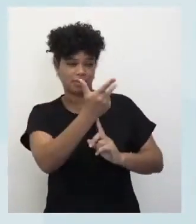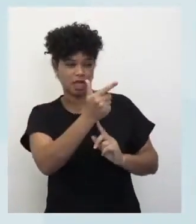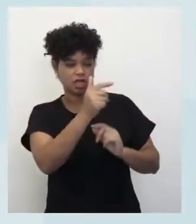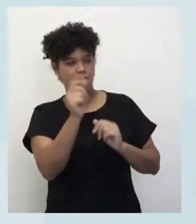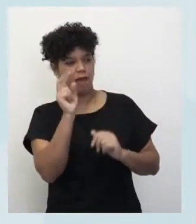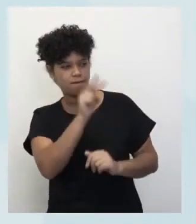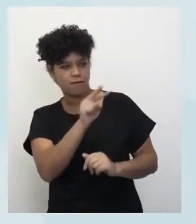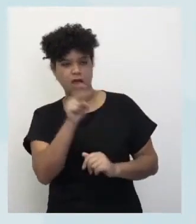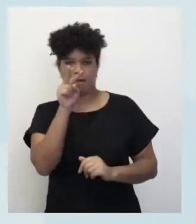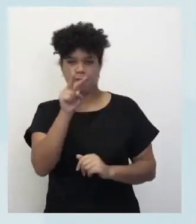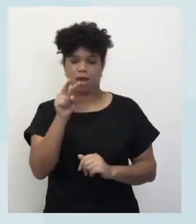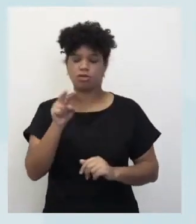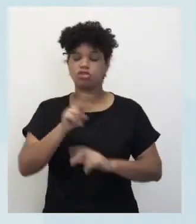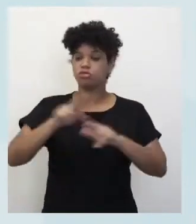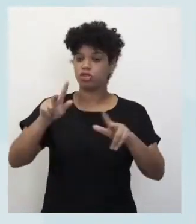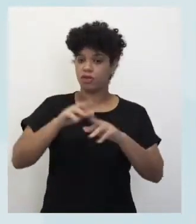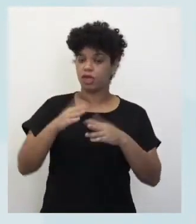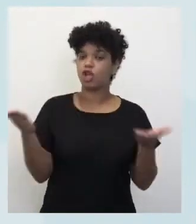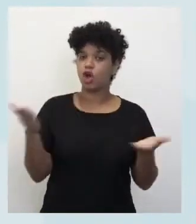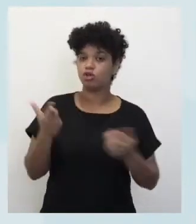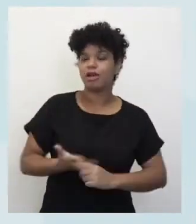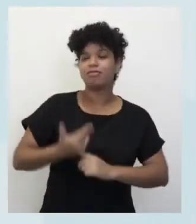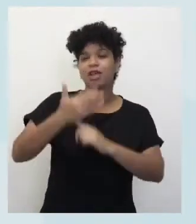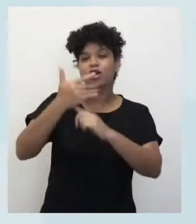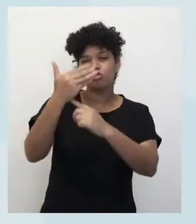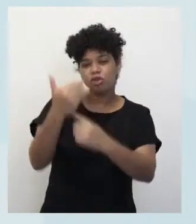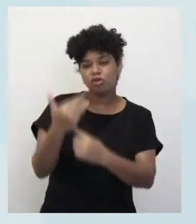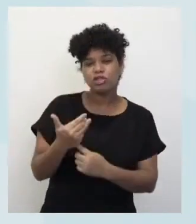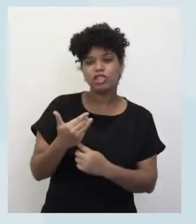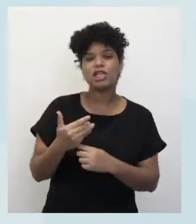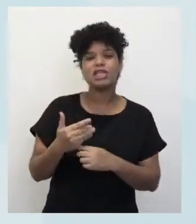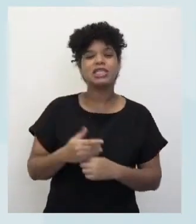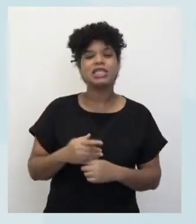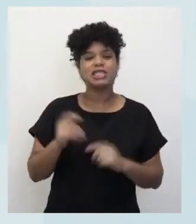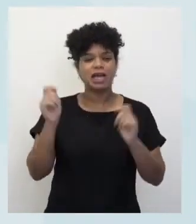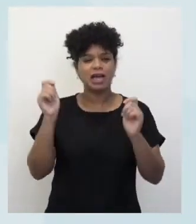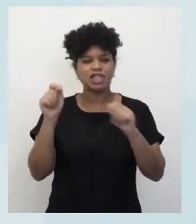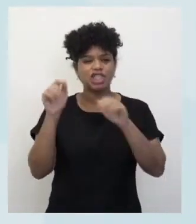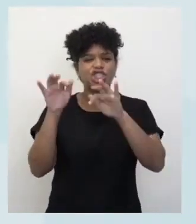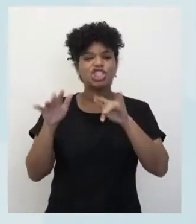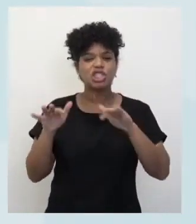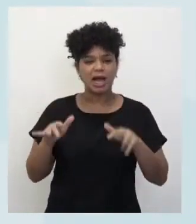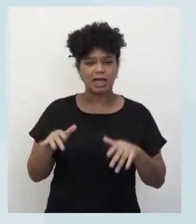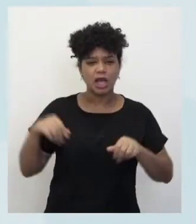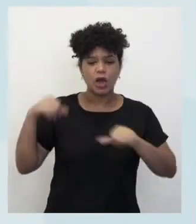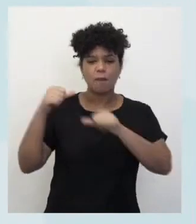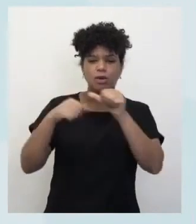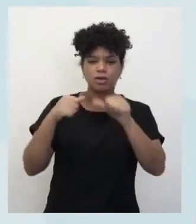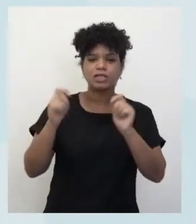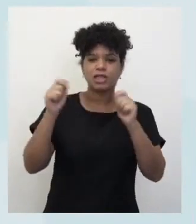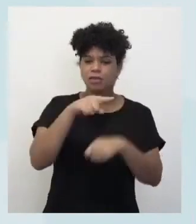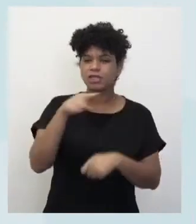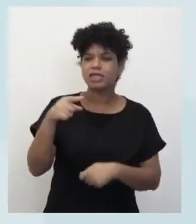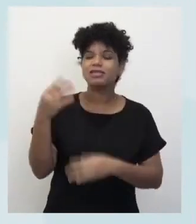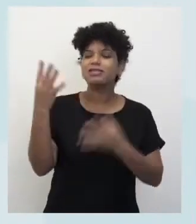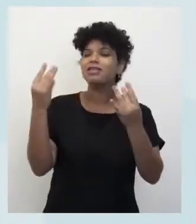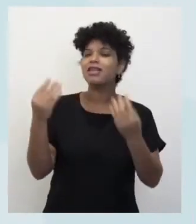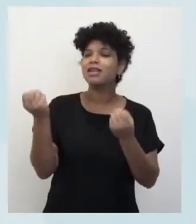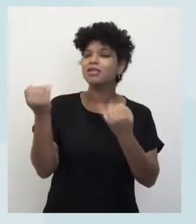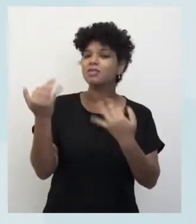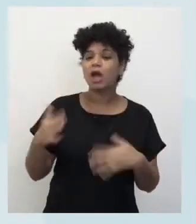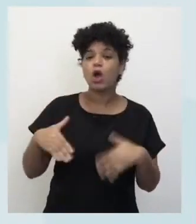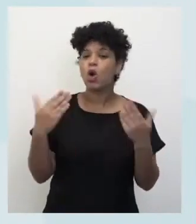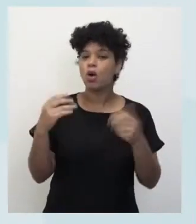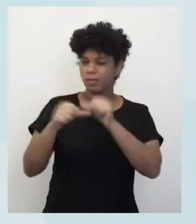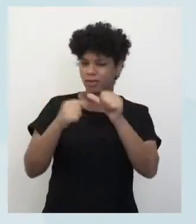a tecnologia e as mídias digitais contribuíram para essa mudança. Vocês saberiam elencar algumas dessas mudanças? Um minutinho, a gente volta